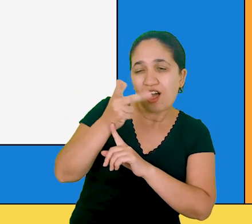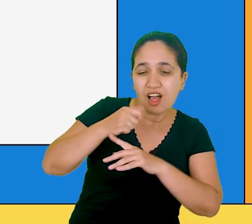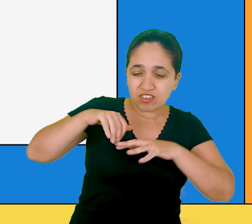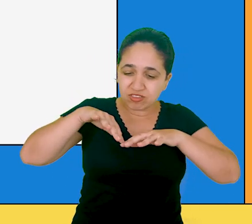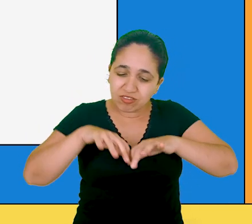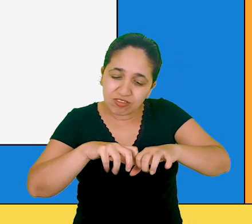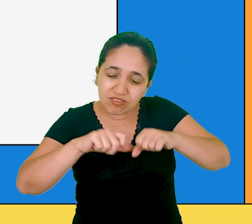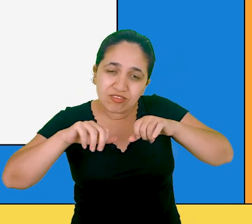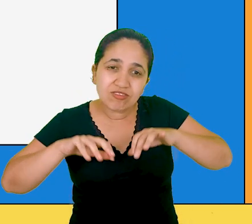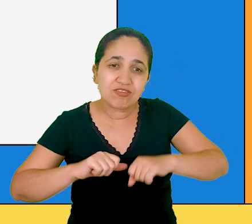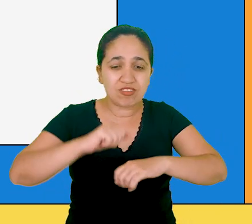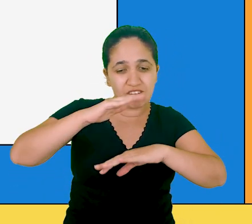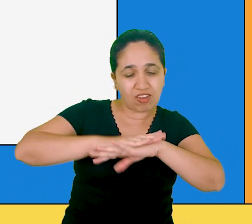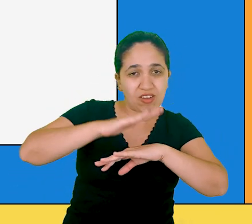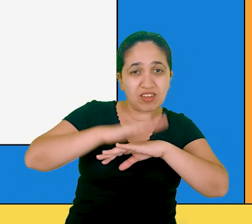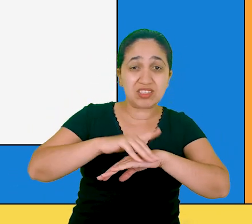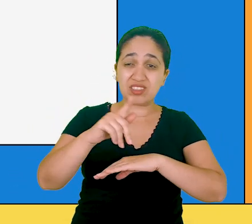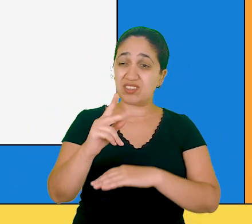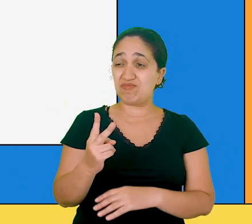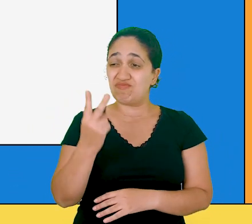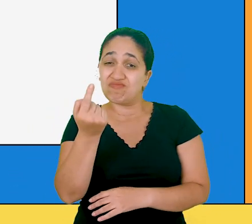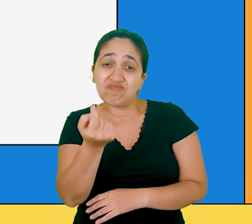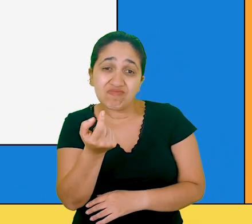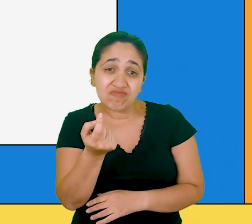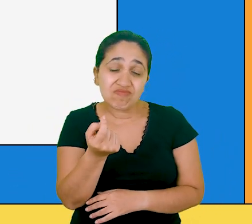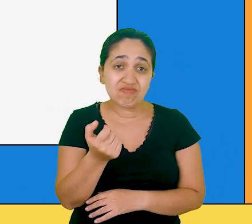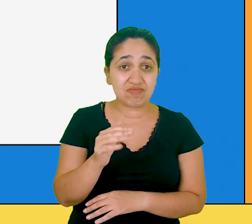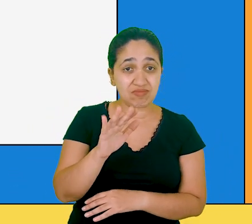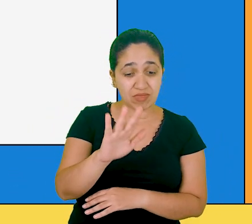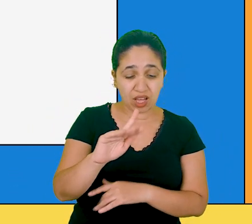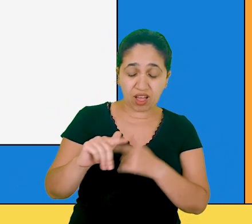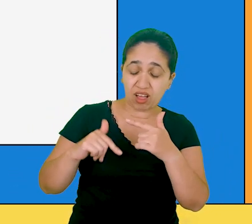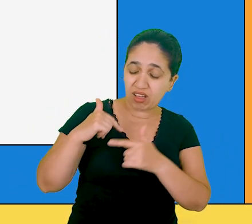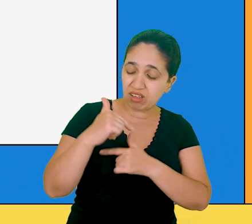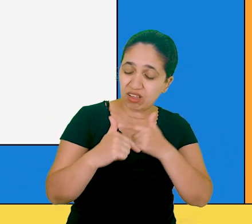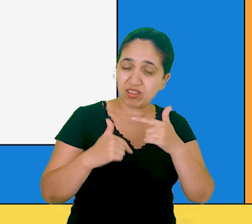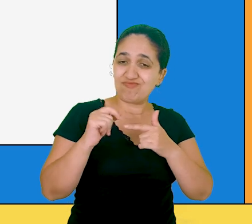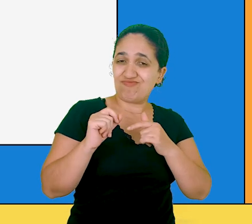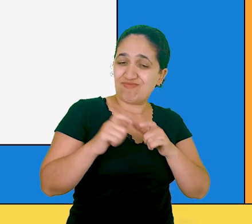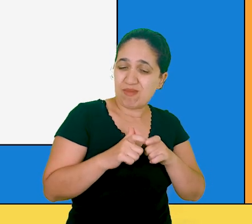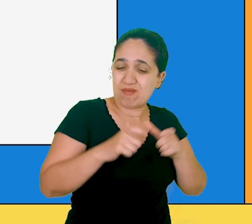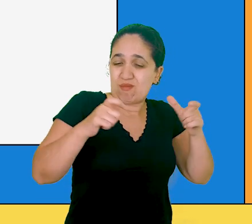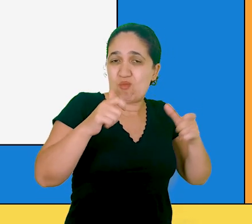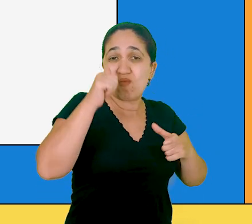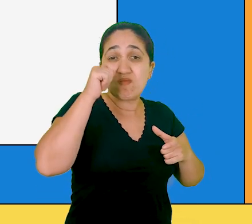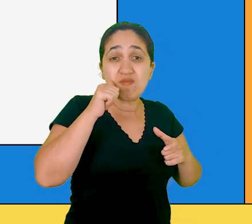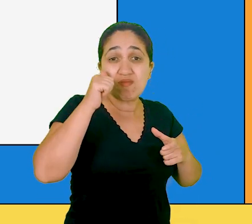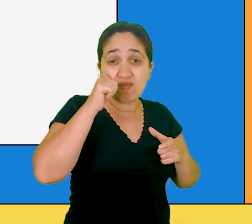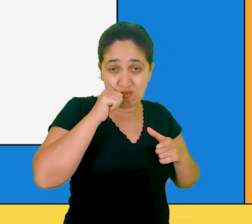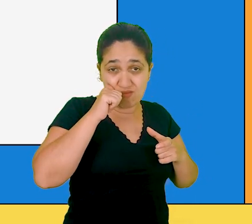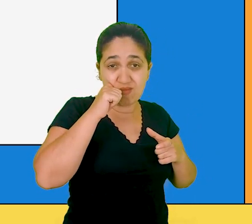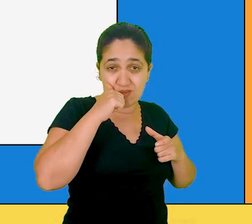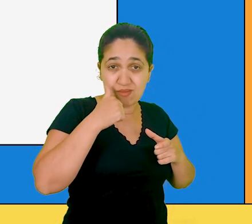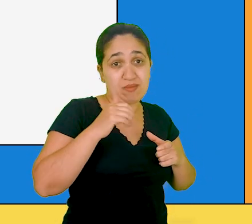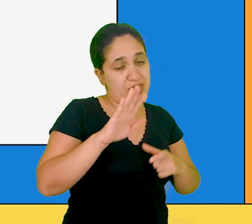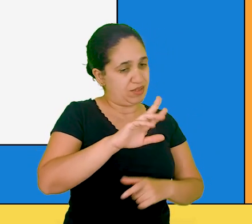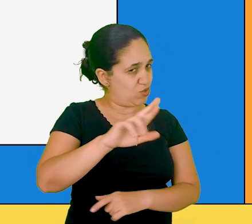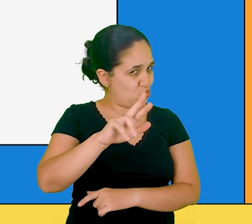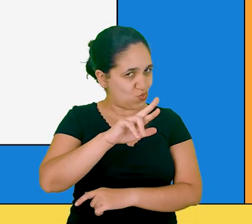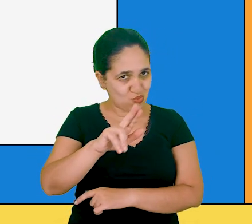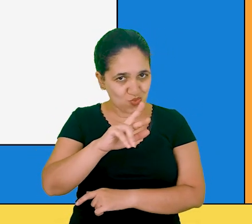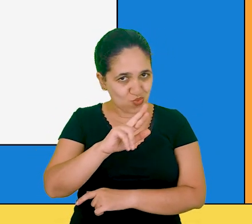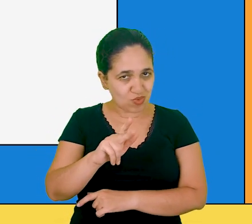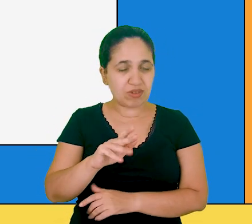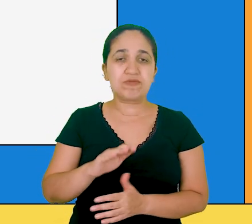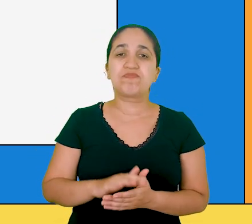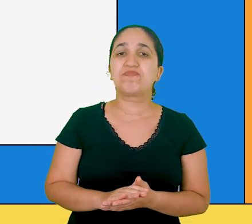no sentido de uma arte com menos valor. Foto colorida em um bastidor de bordado circular, a impressão de uma mulher negra com